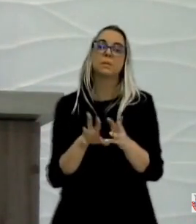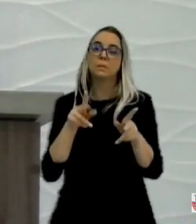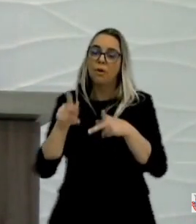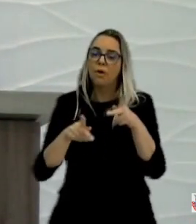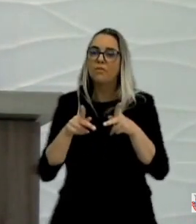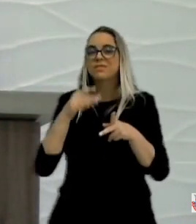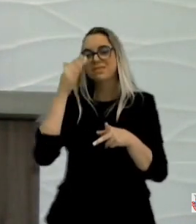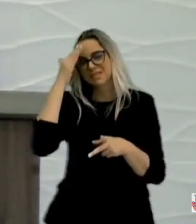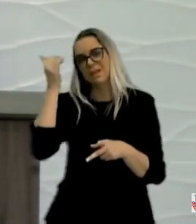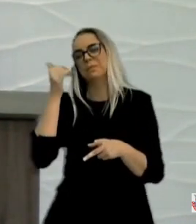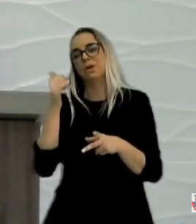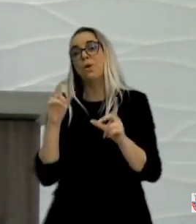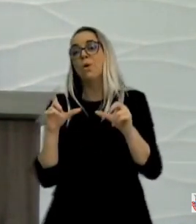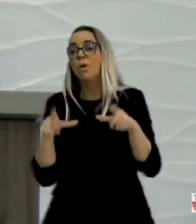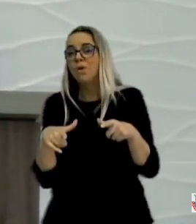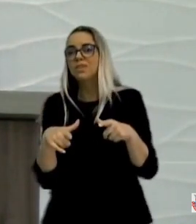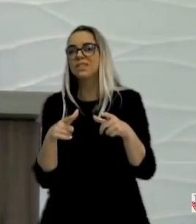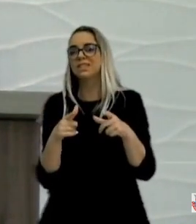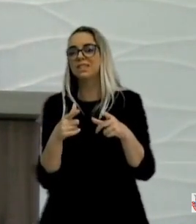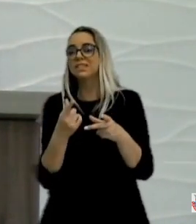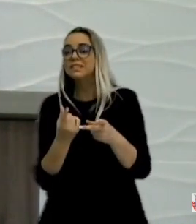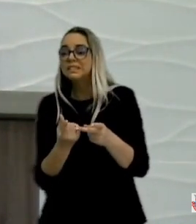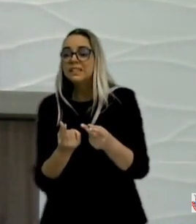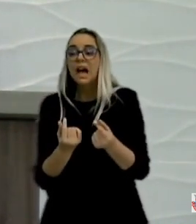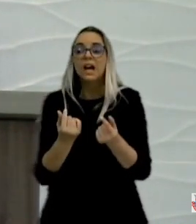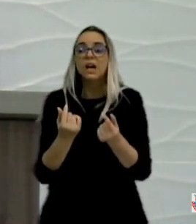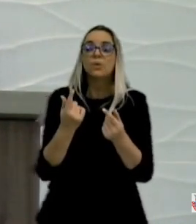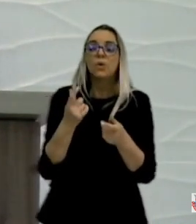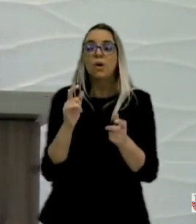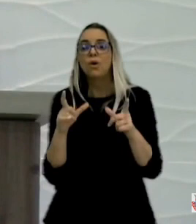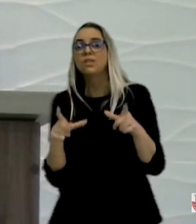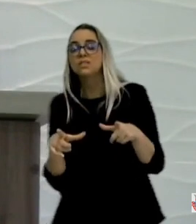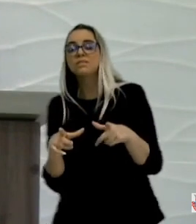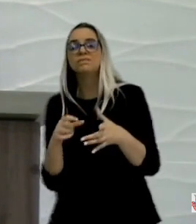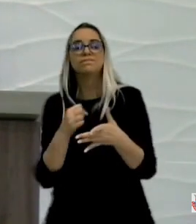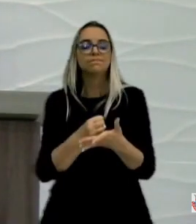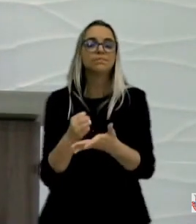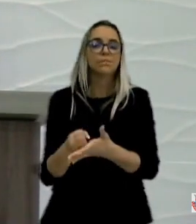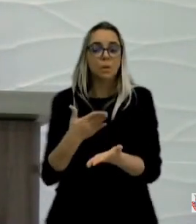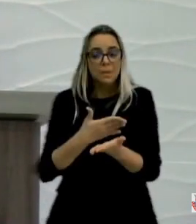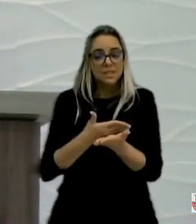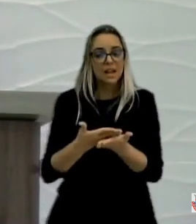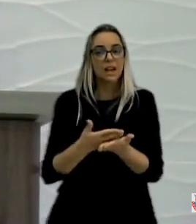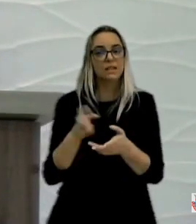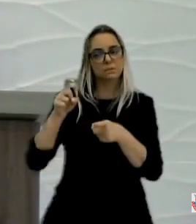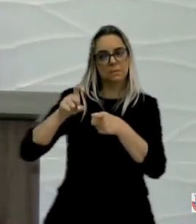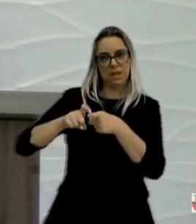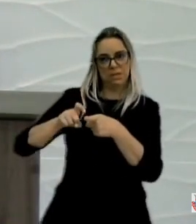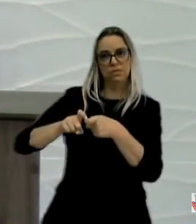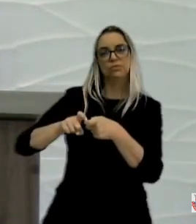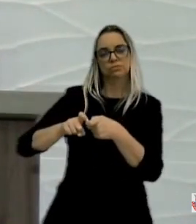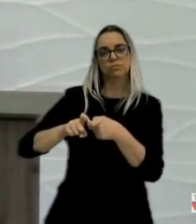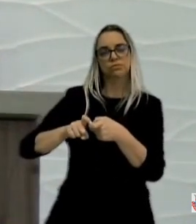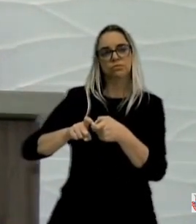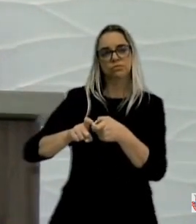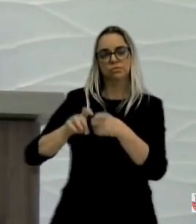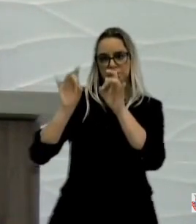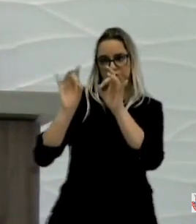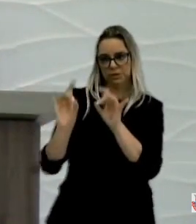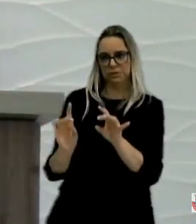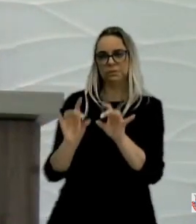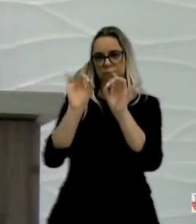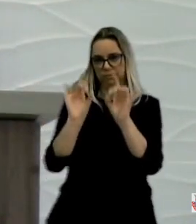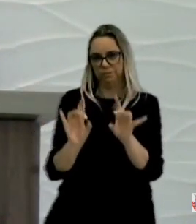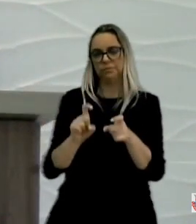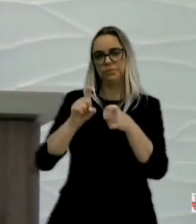sabe onde está sendo investido. A começar pelos médicos de especialidade do nosso município, que a